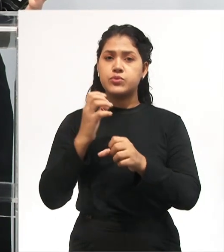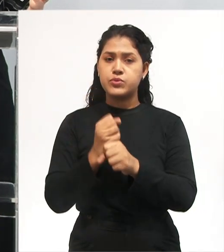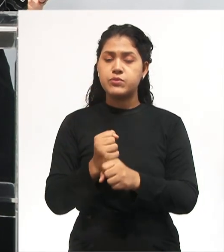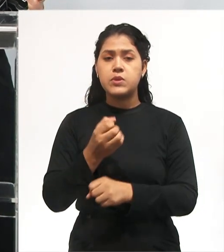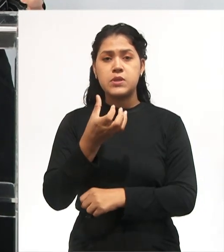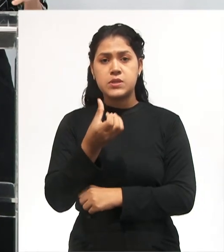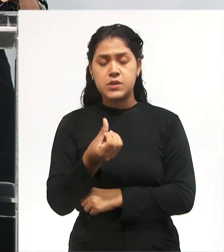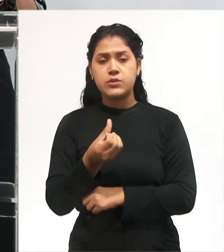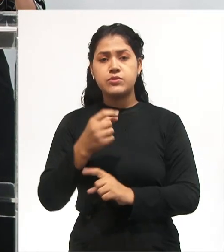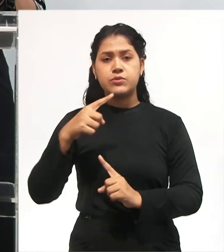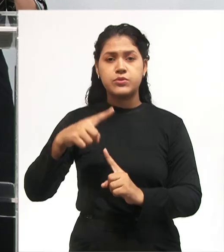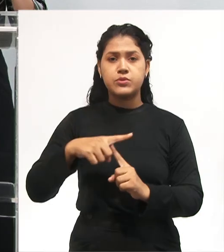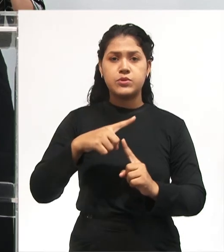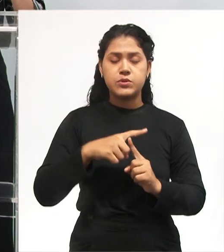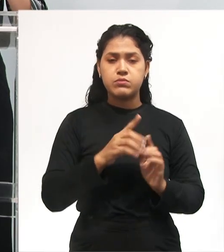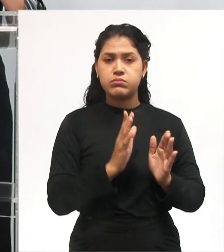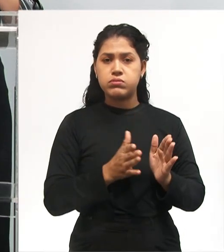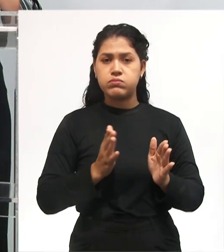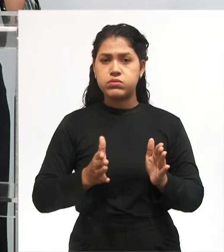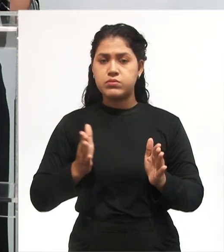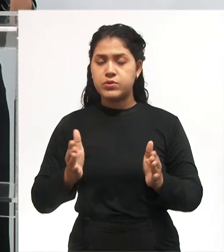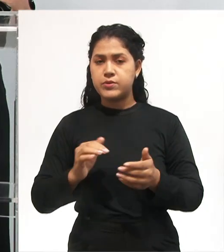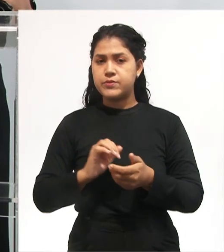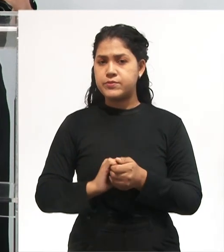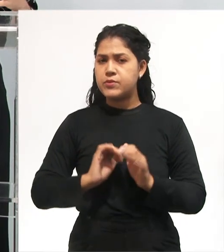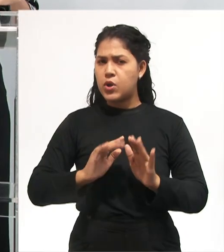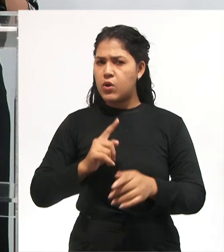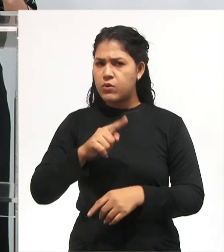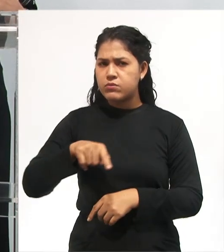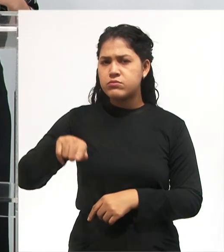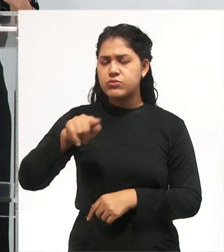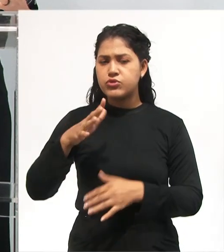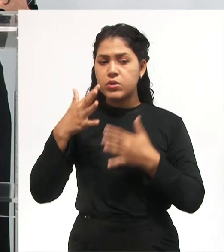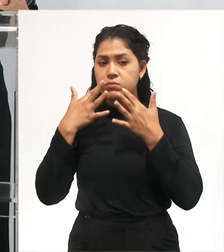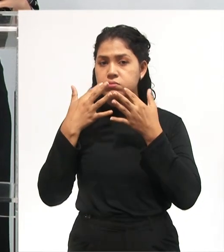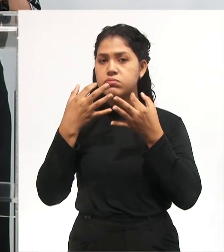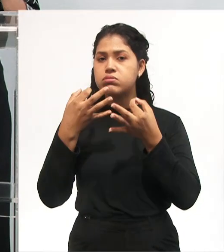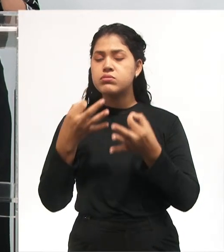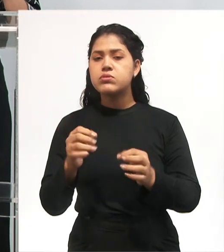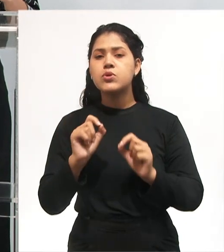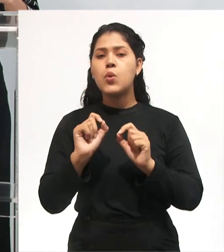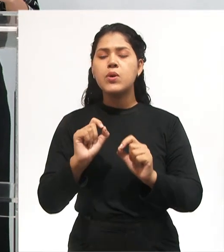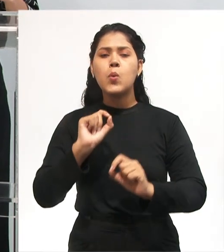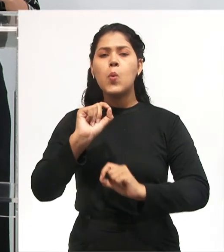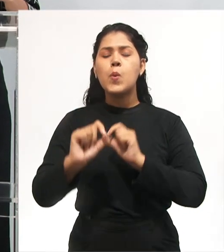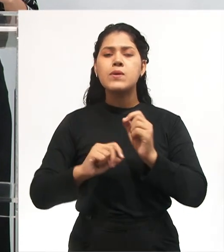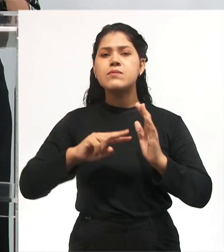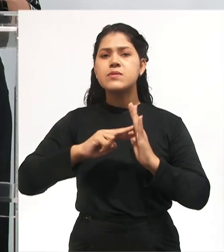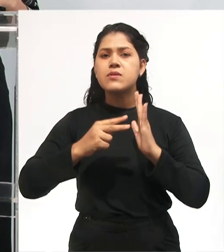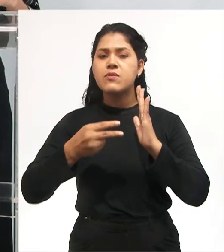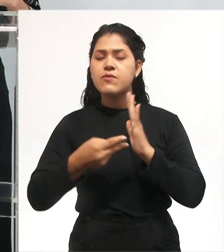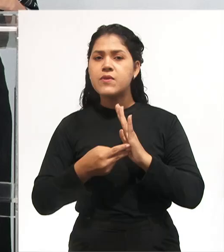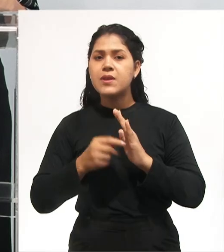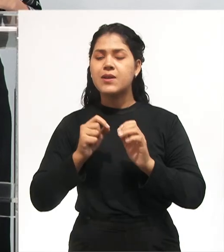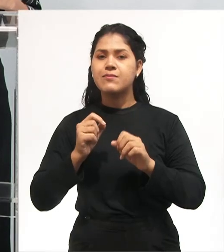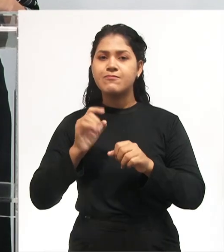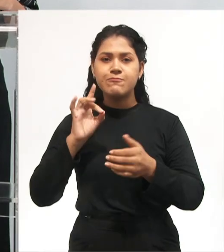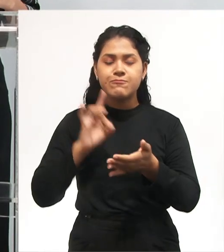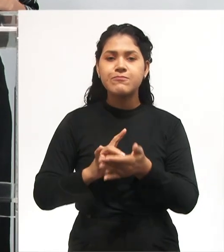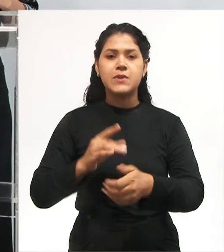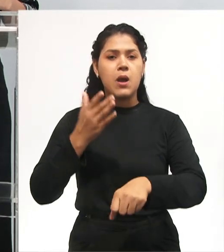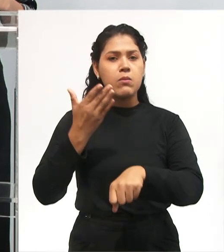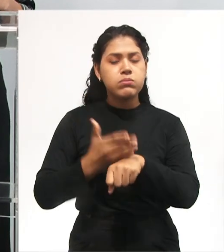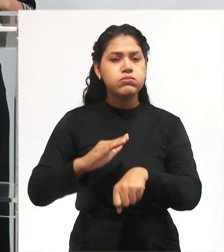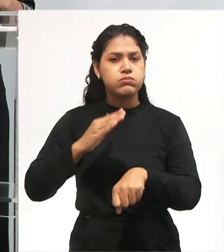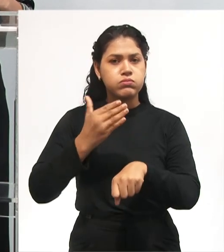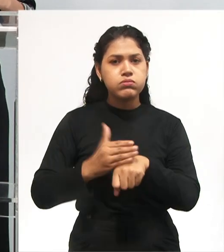gestão de pessoas e vocês agora têm a visão geral do que é a prática ou na prática a